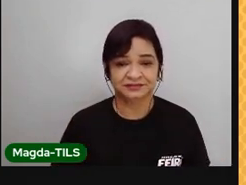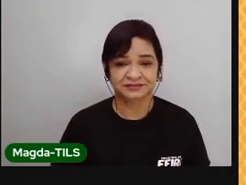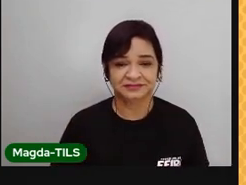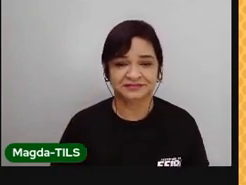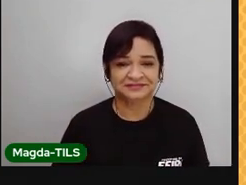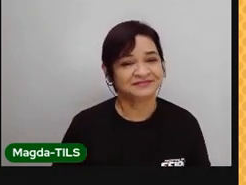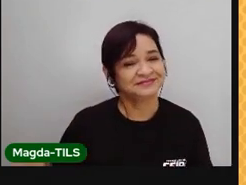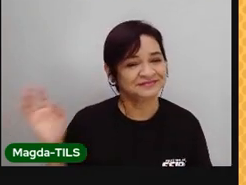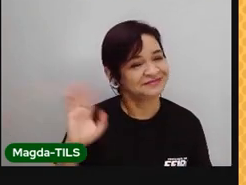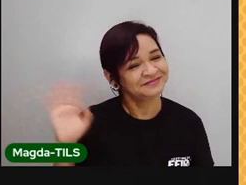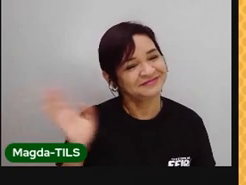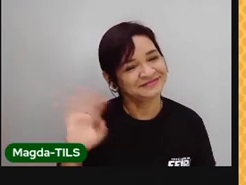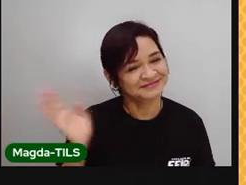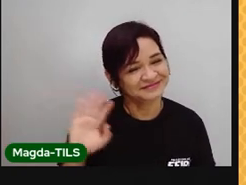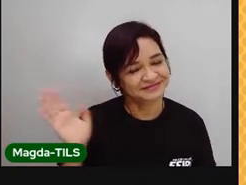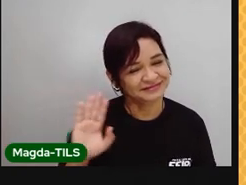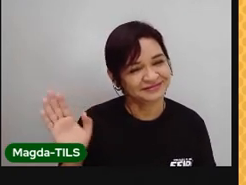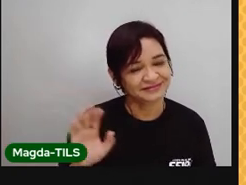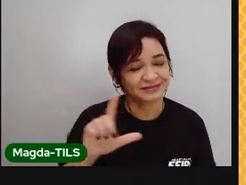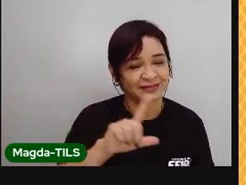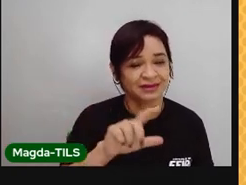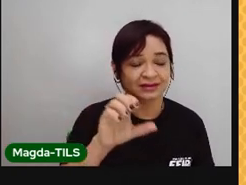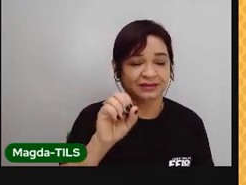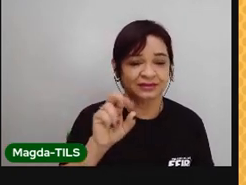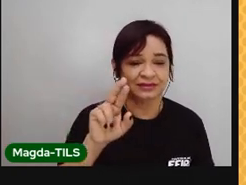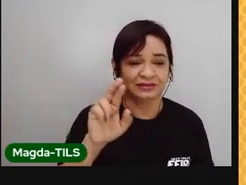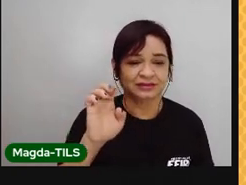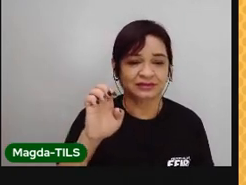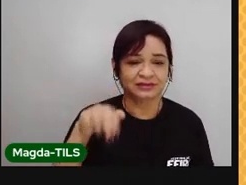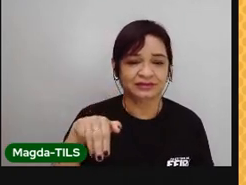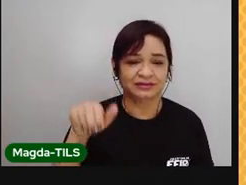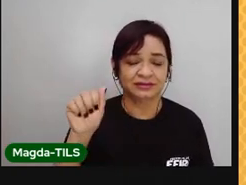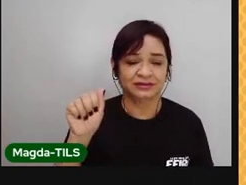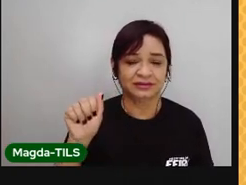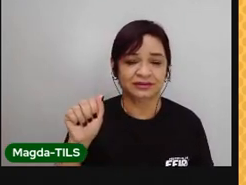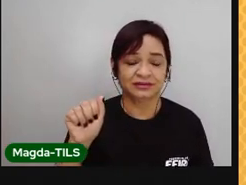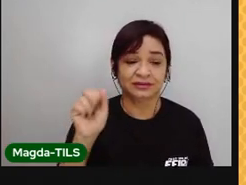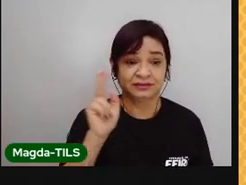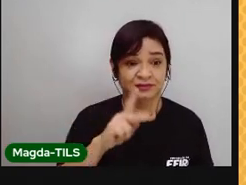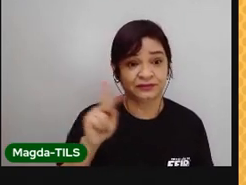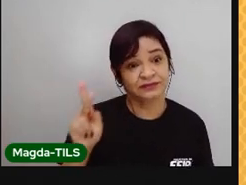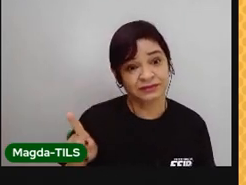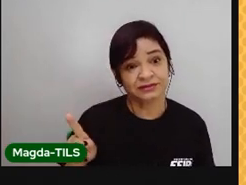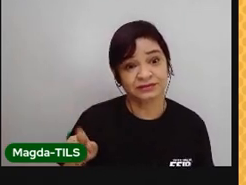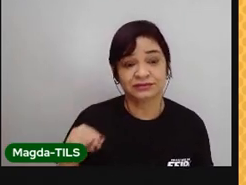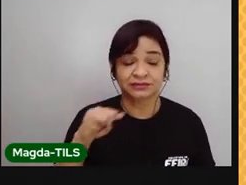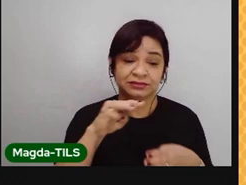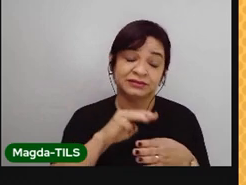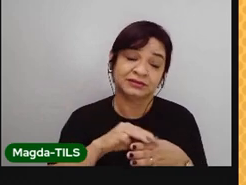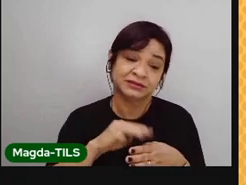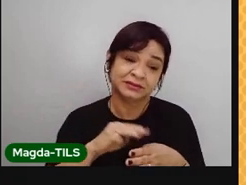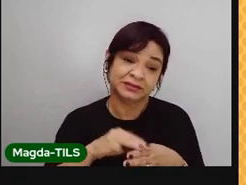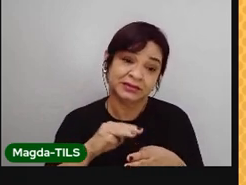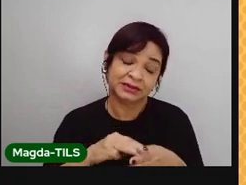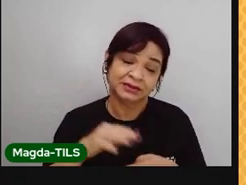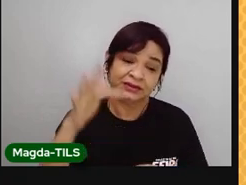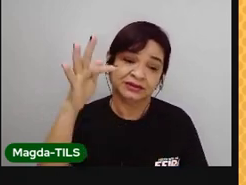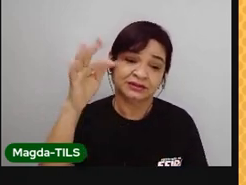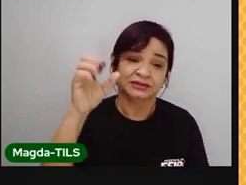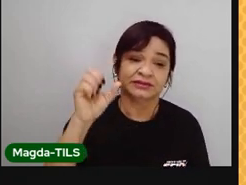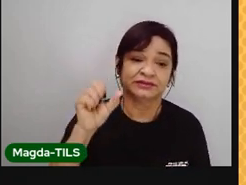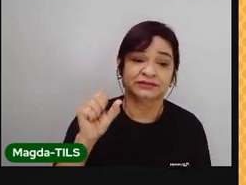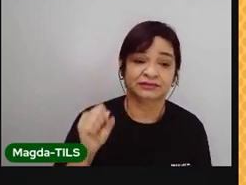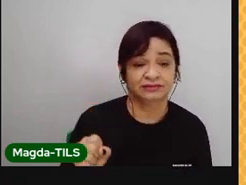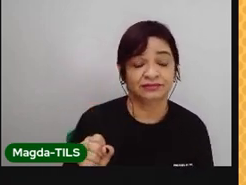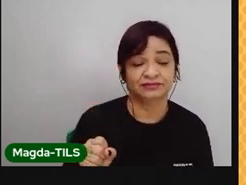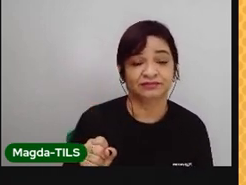Olá, meu nome é Lorena, sou professora da Rede Municipal de Feira de Santana, trabalho na escola Rosa Maria Espiridião